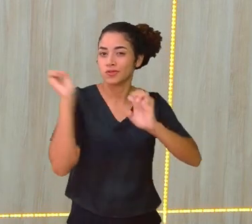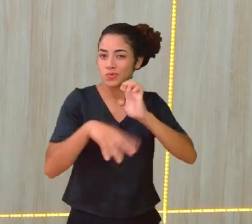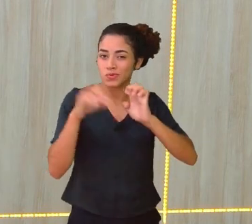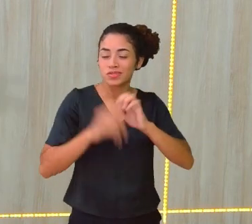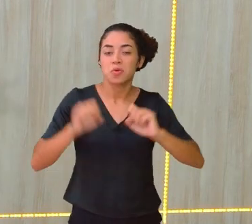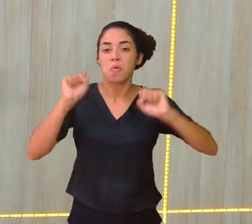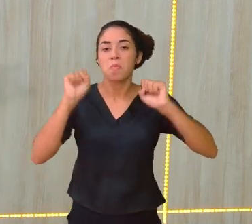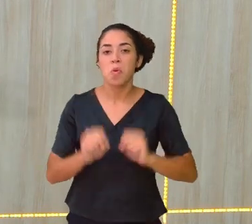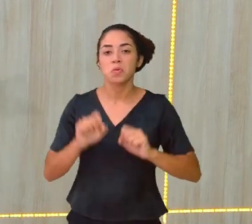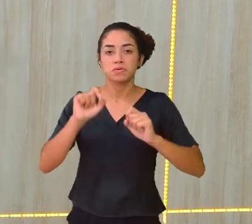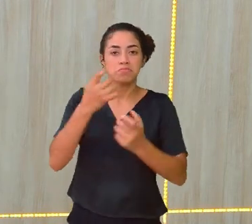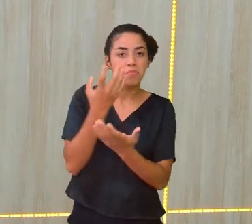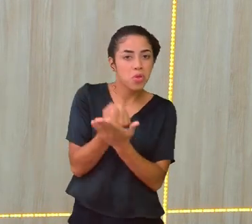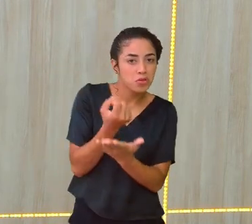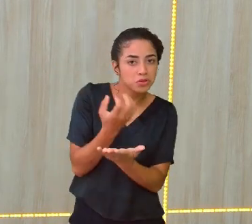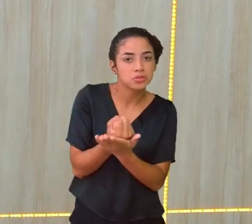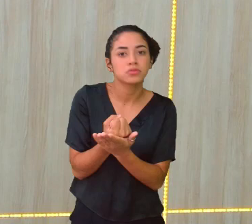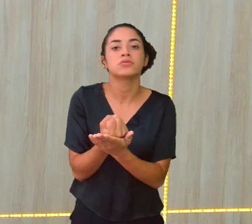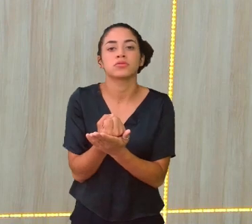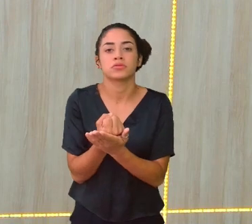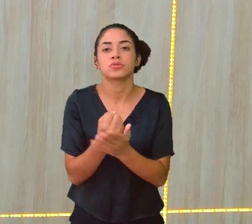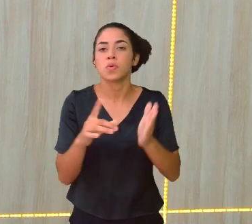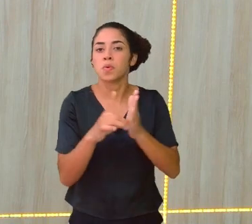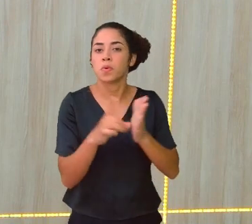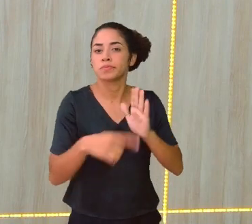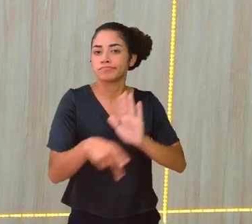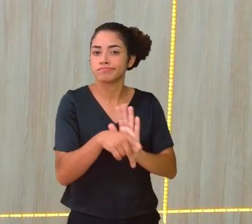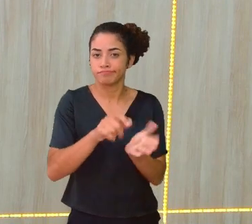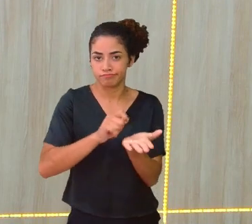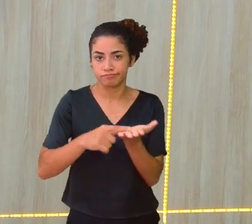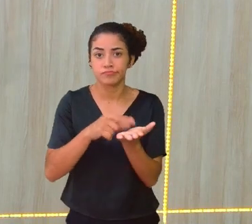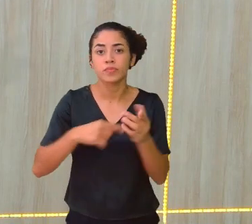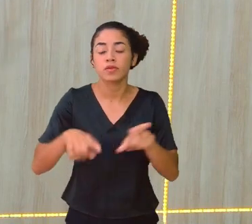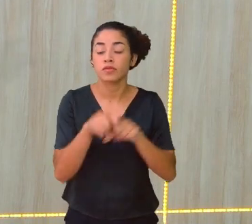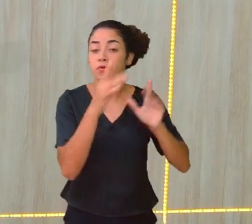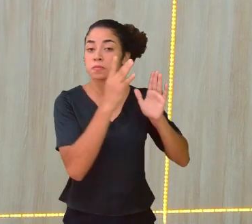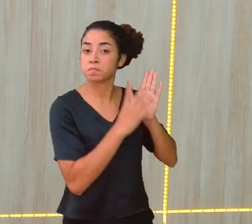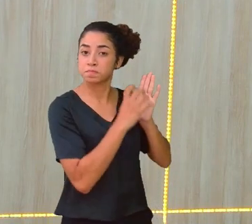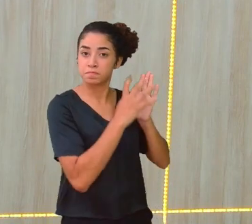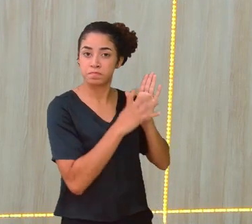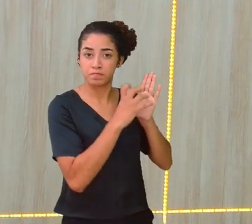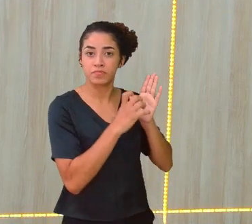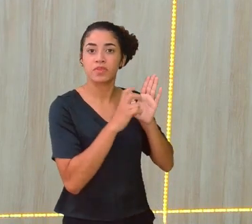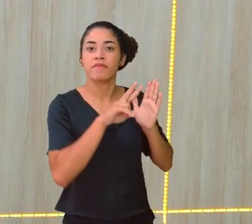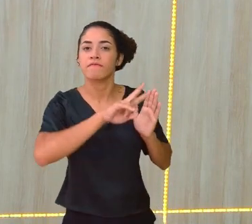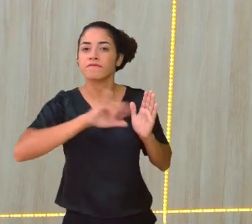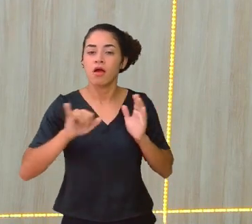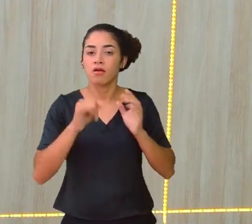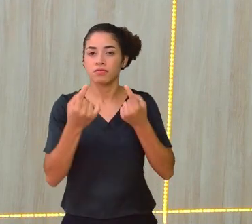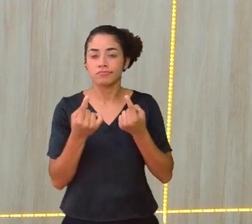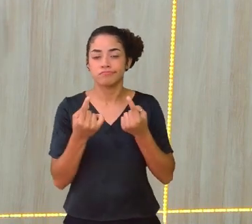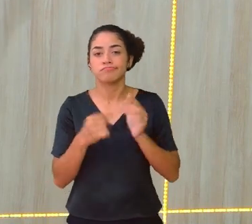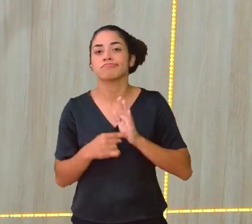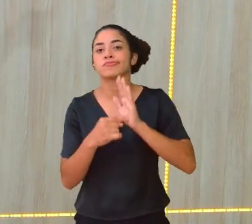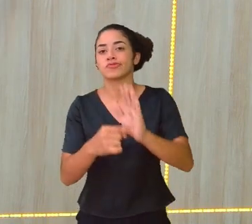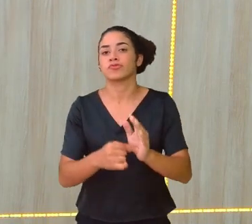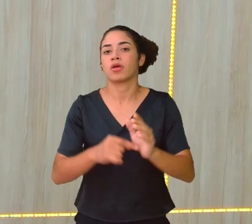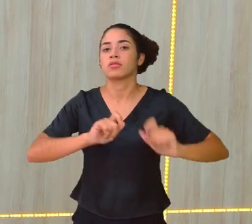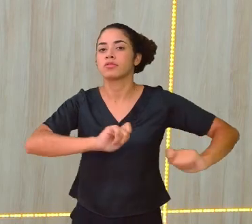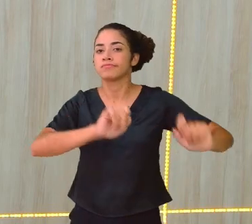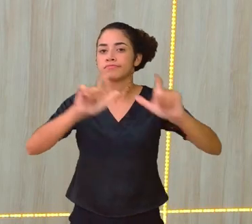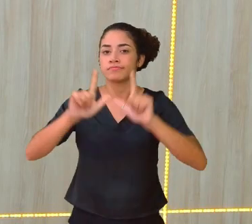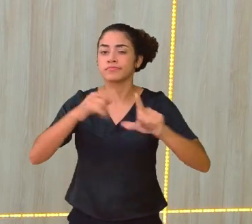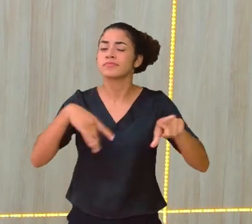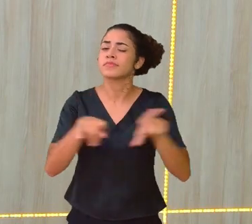que pode ser tanto baixado pelas lojas de aplicativo quanto pelo QR Code que vai aparecer na tela de vocês, né? E